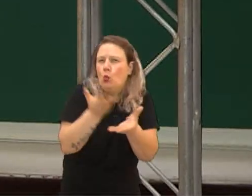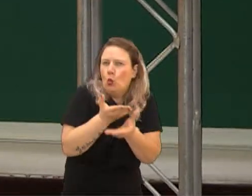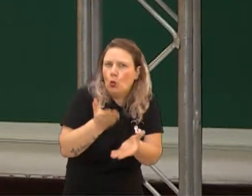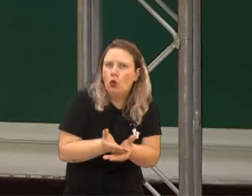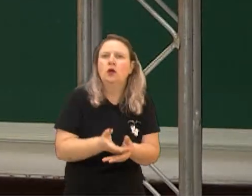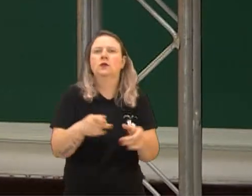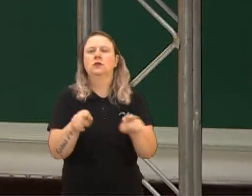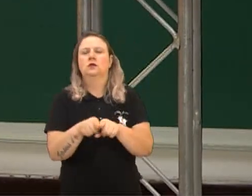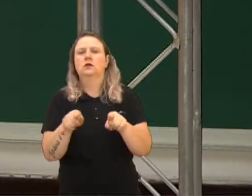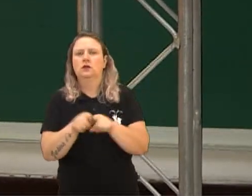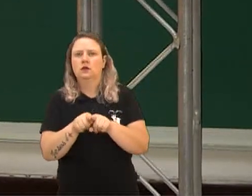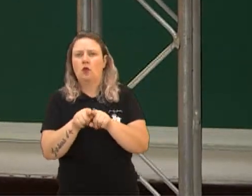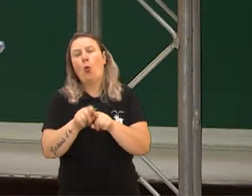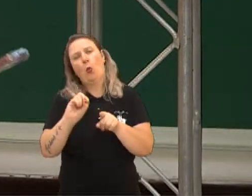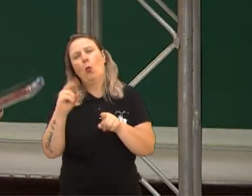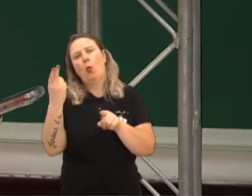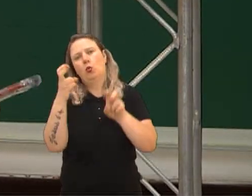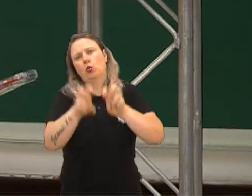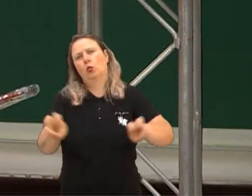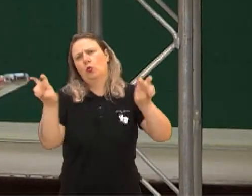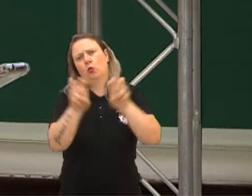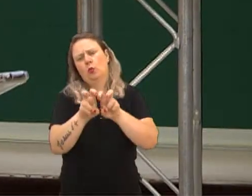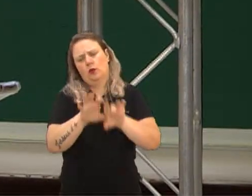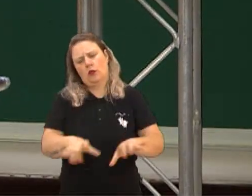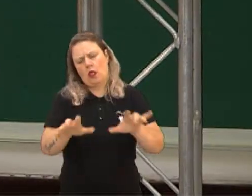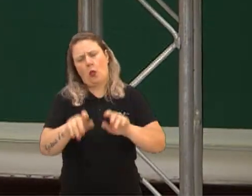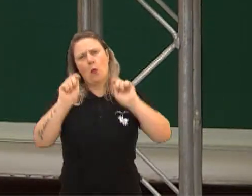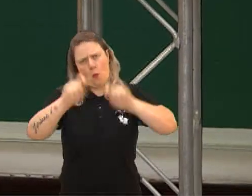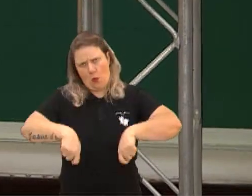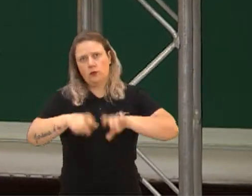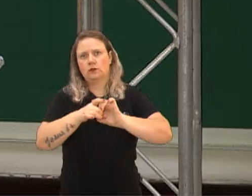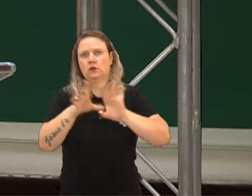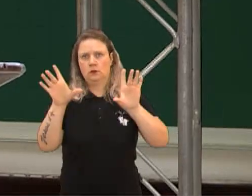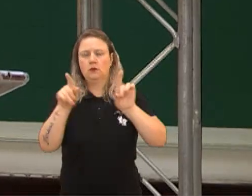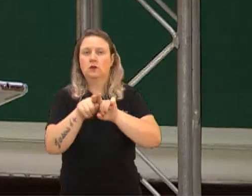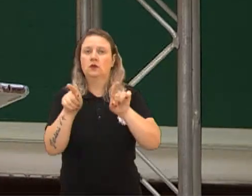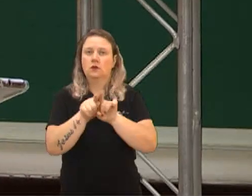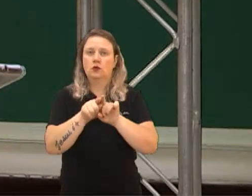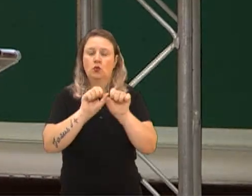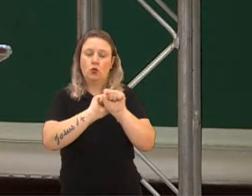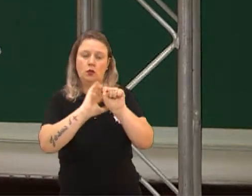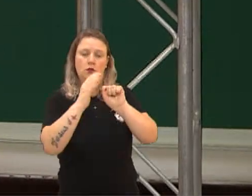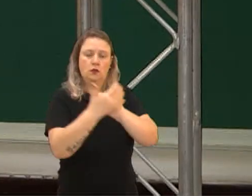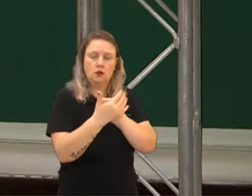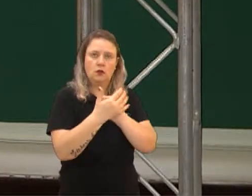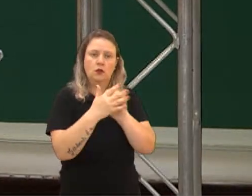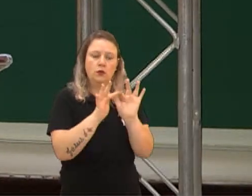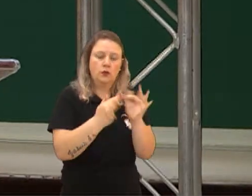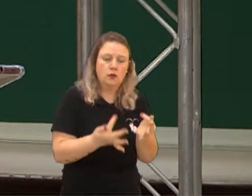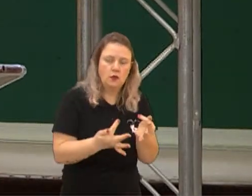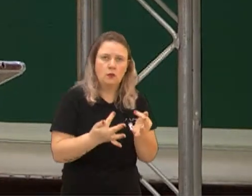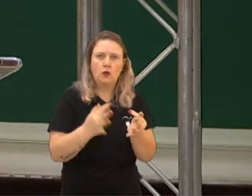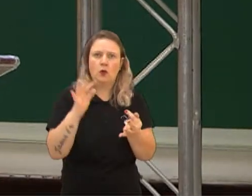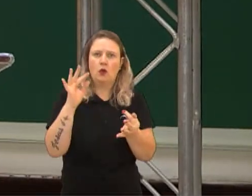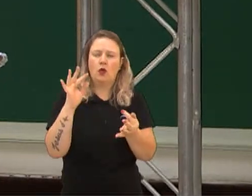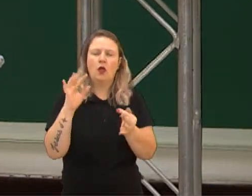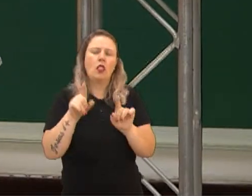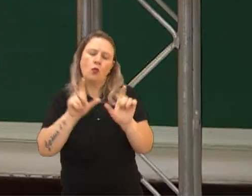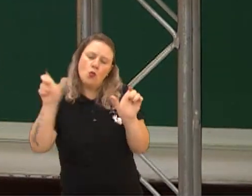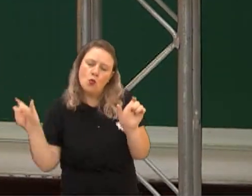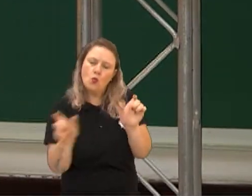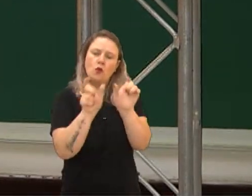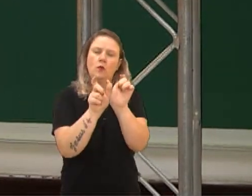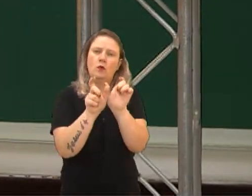notas, para a gente ver se vocês conseguiram entender a diferença entre um sujeito simples, um sujeito composto, oculto ou